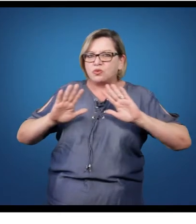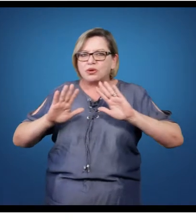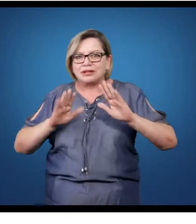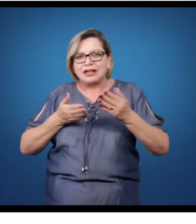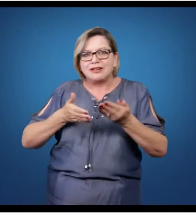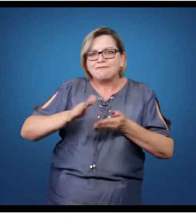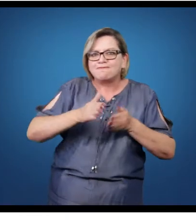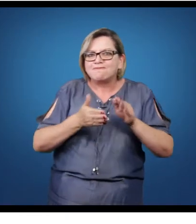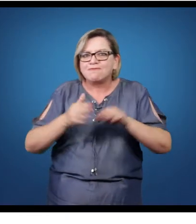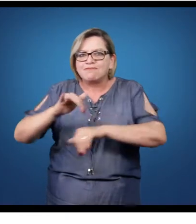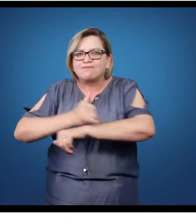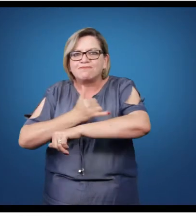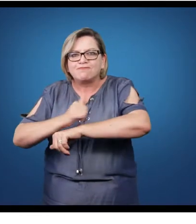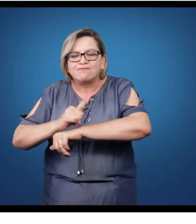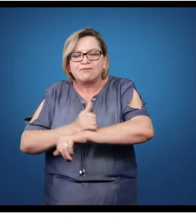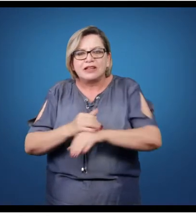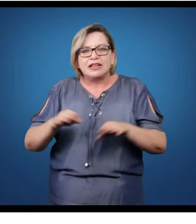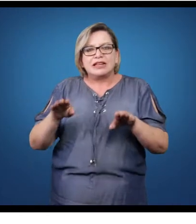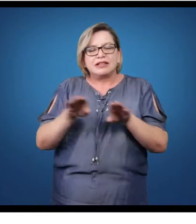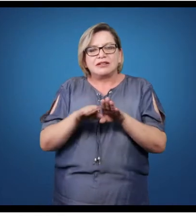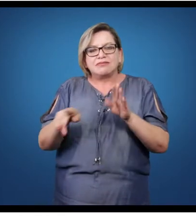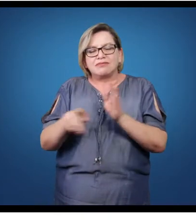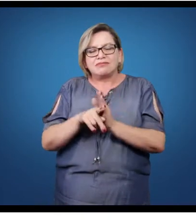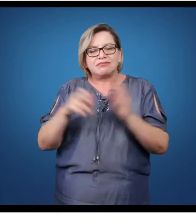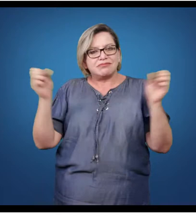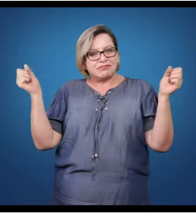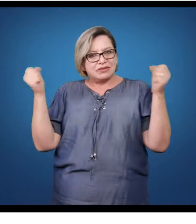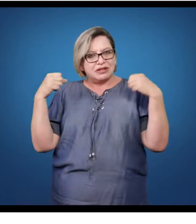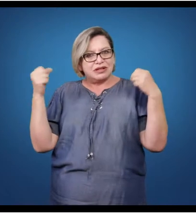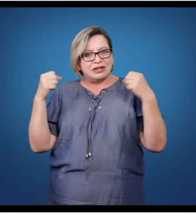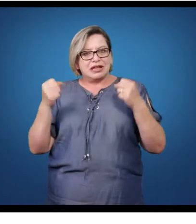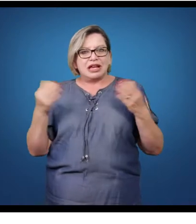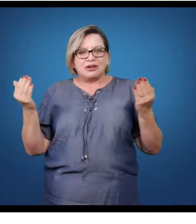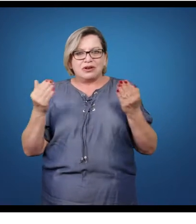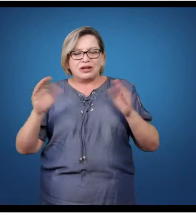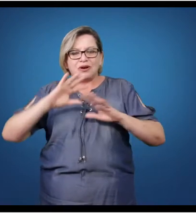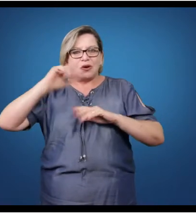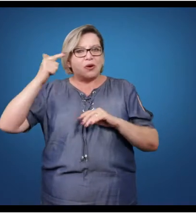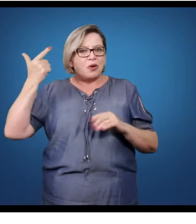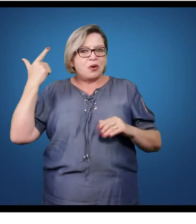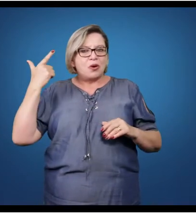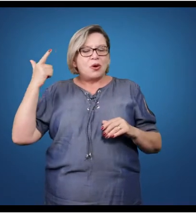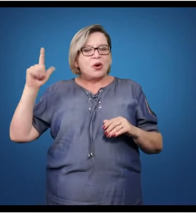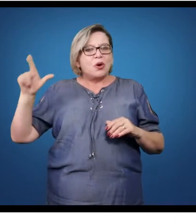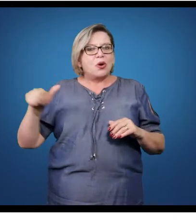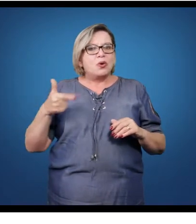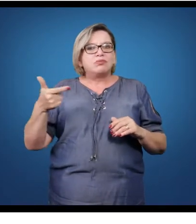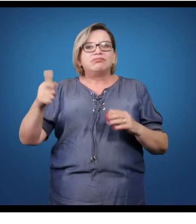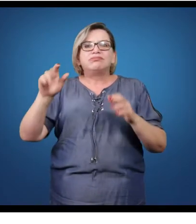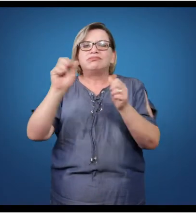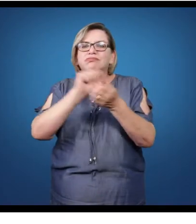ataque nas aulas de educação física nós vamos fazer mais uma atividade agora